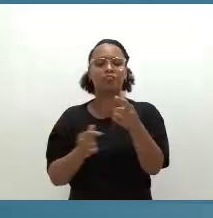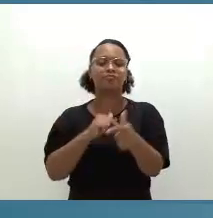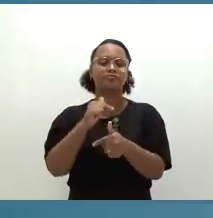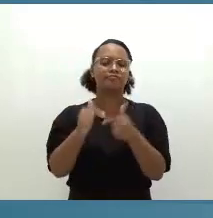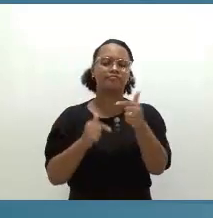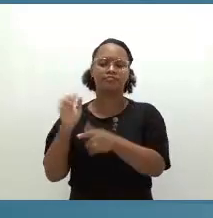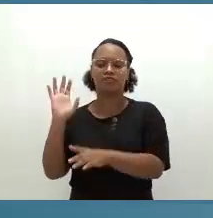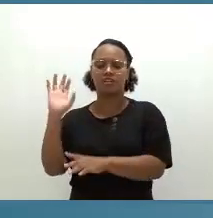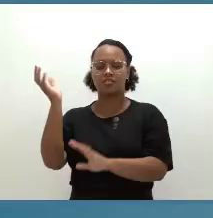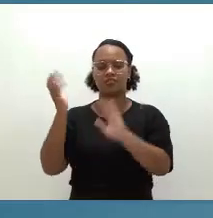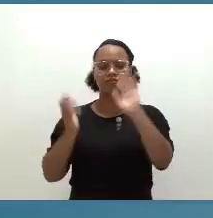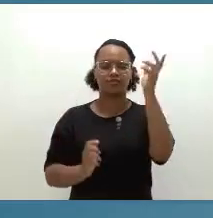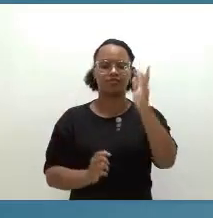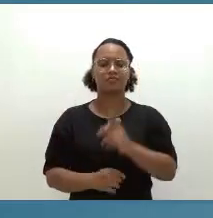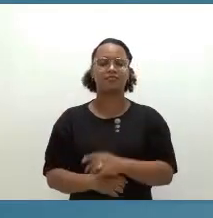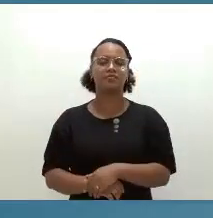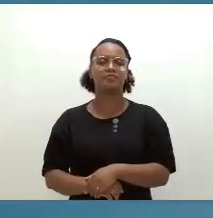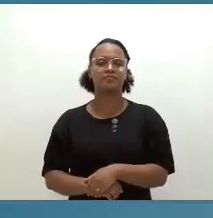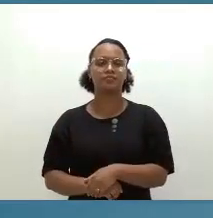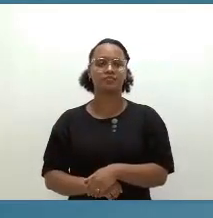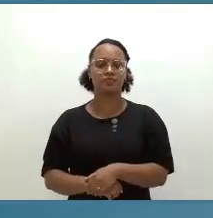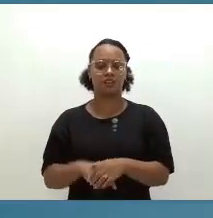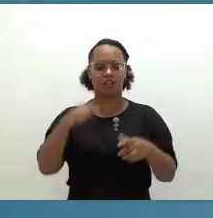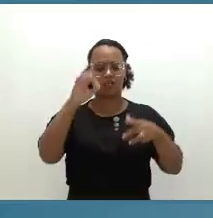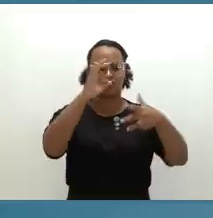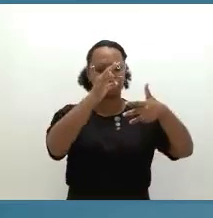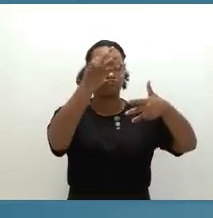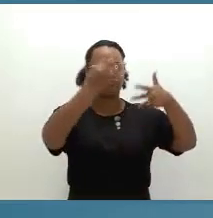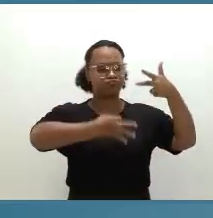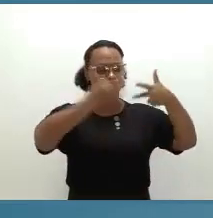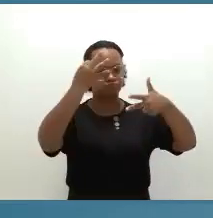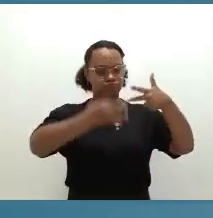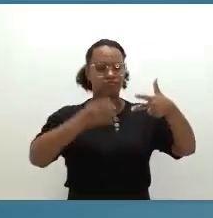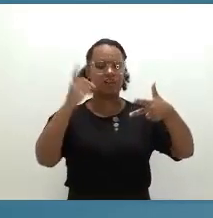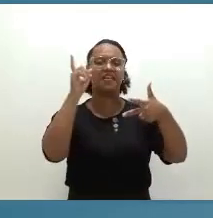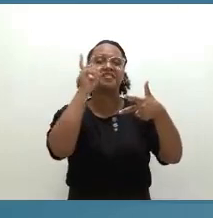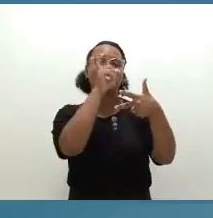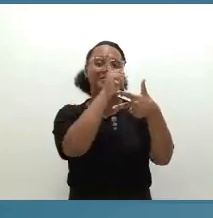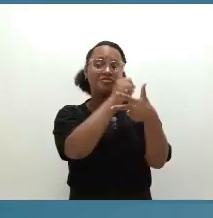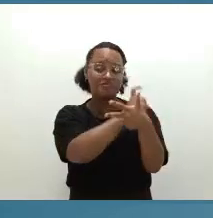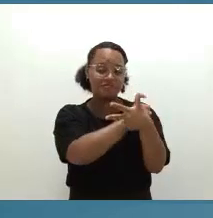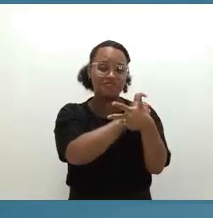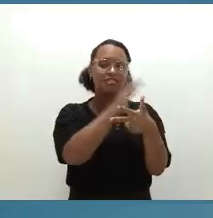é um passo por uma fase bem difícil, mas também muito